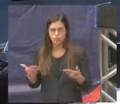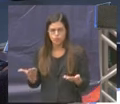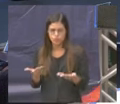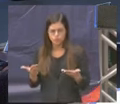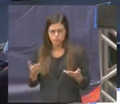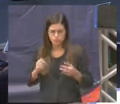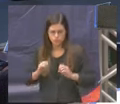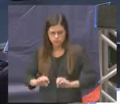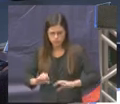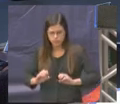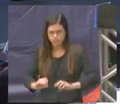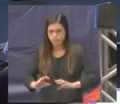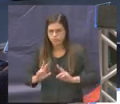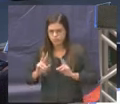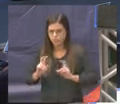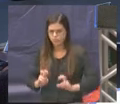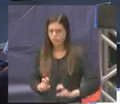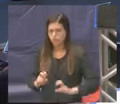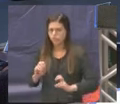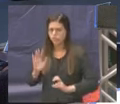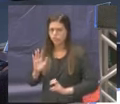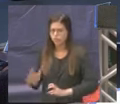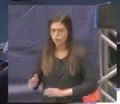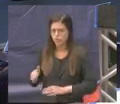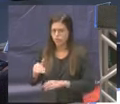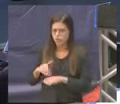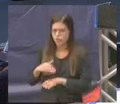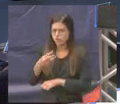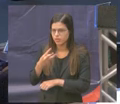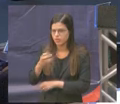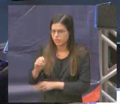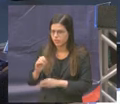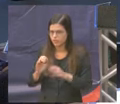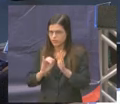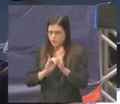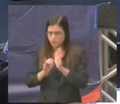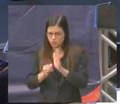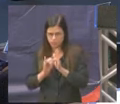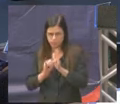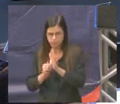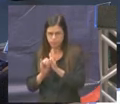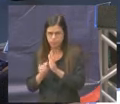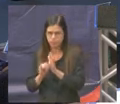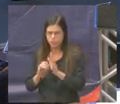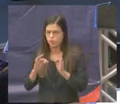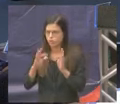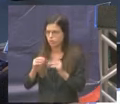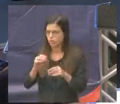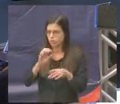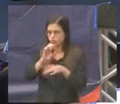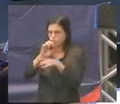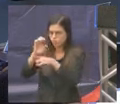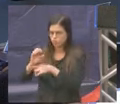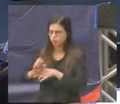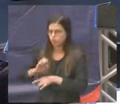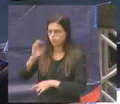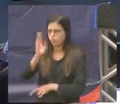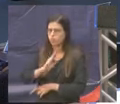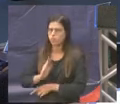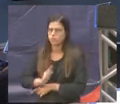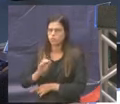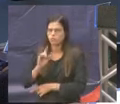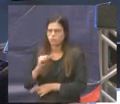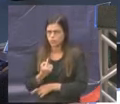ensino sobre isso, a gente já entrou em mais de 30 editais, em todos os estados do Brasil nós falamos sobre